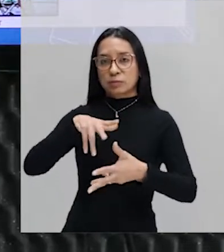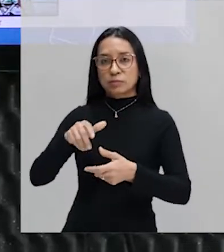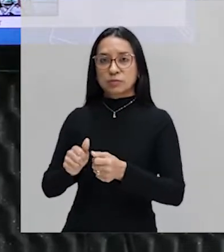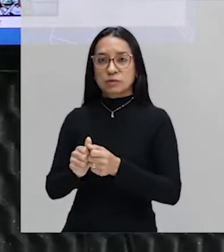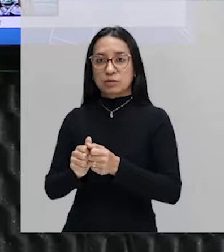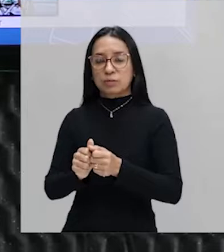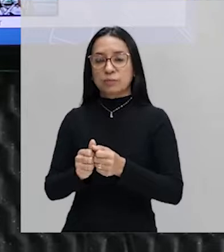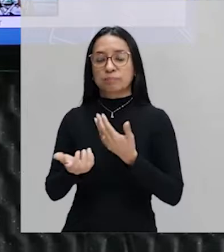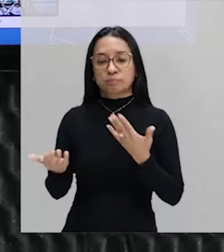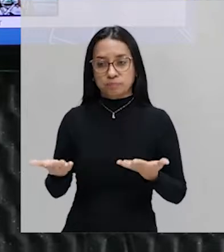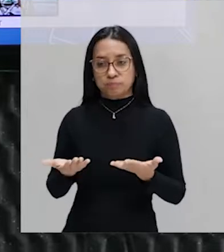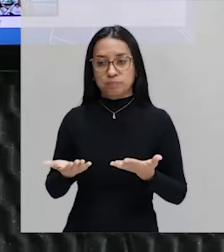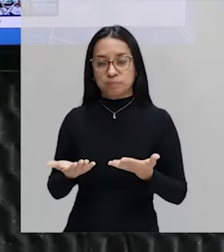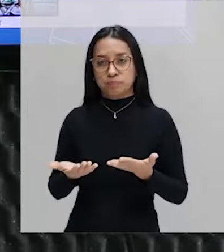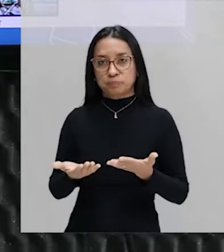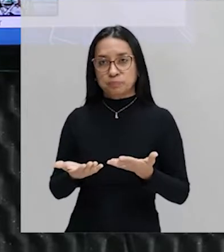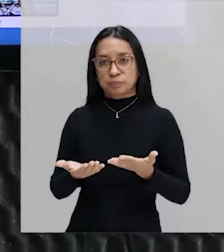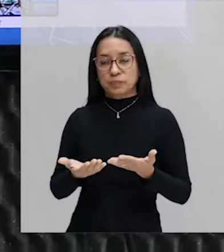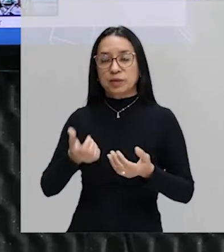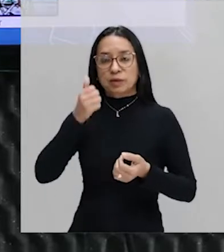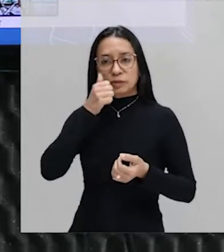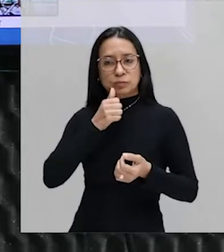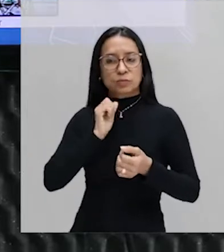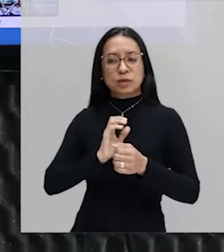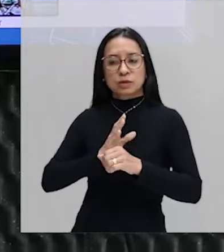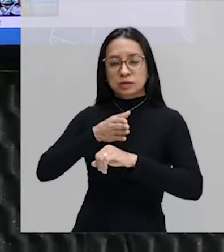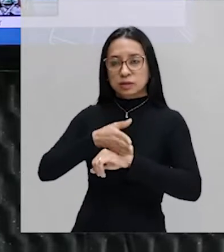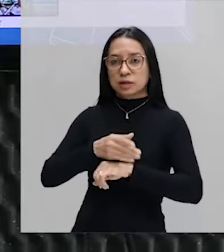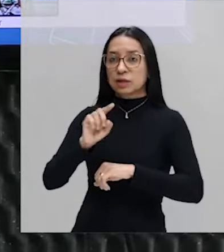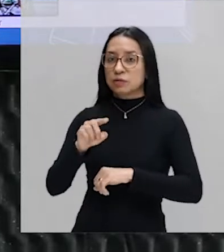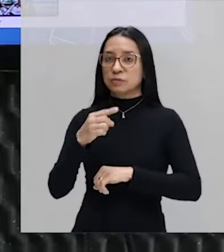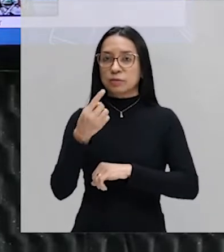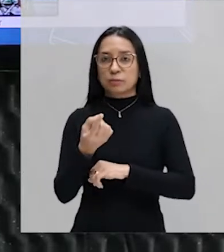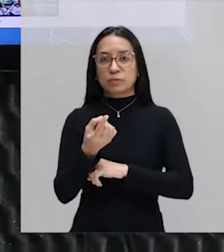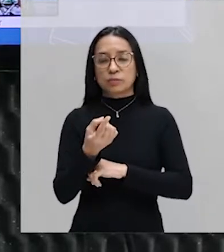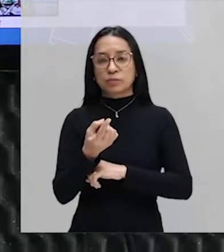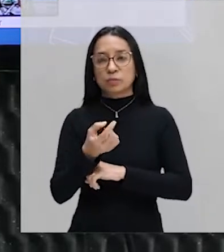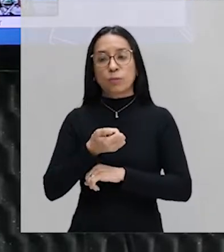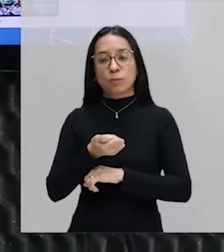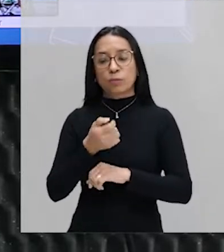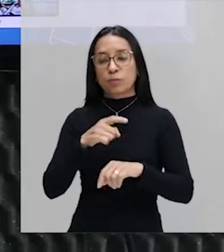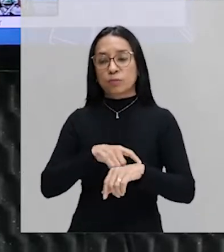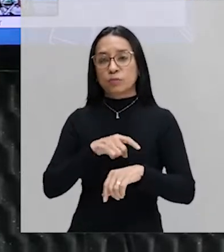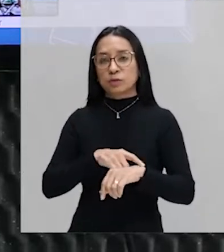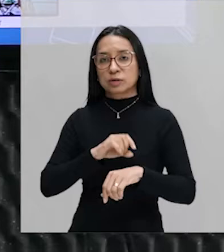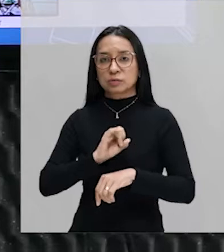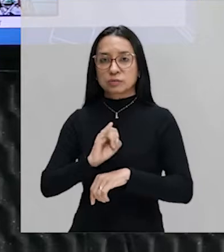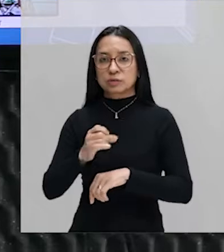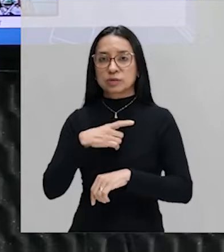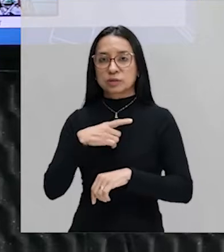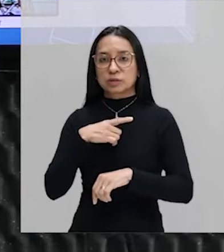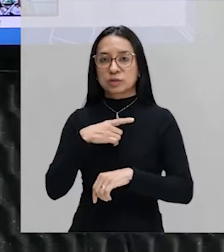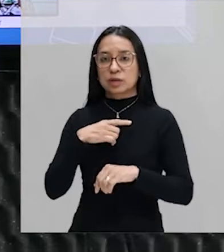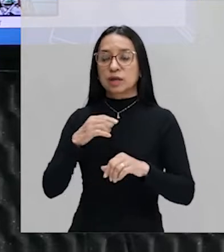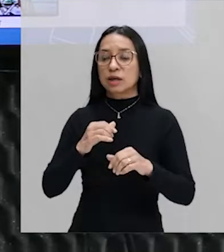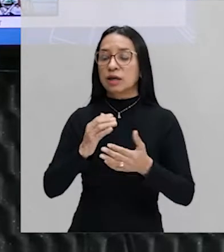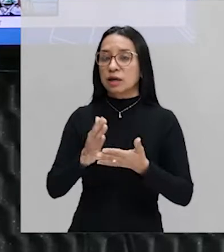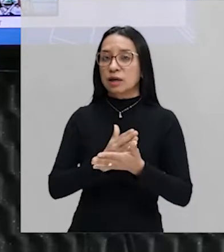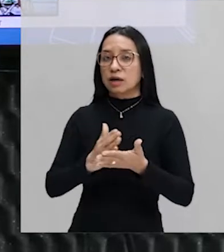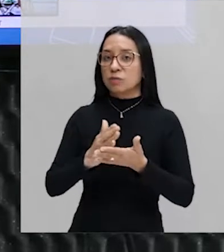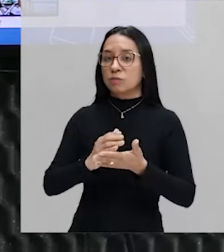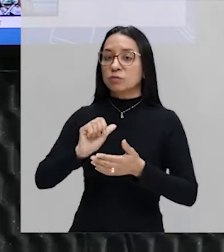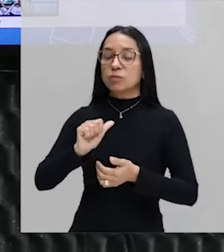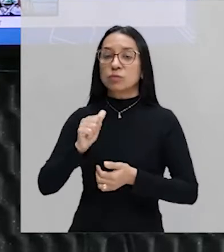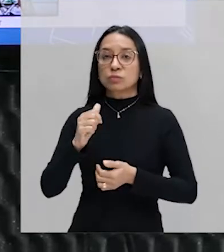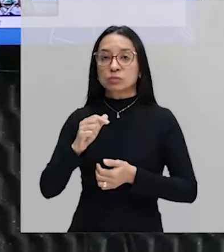as mulheres foram adicionadas logo depois. Eu julgo um pouco tempo se nós formos pegar em consideração algumas outras modalidades.